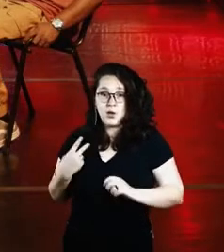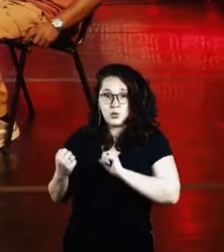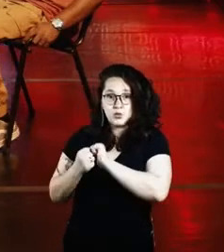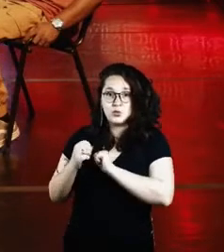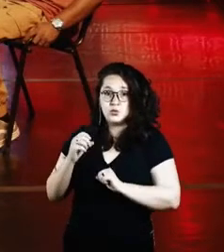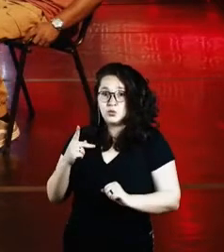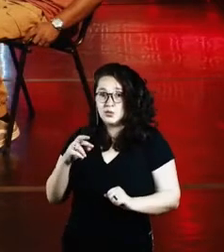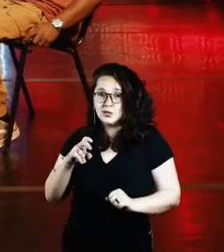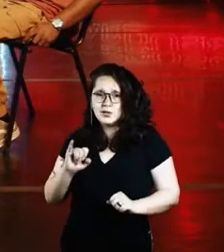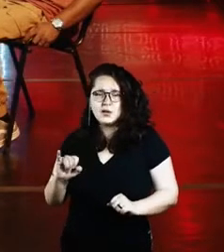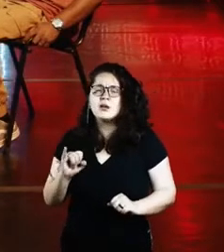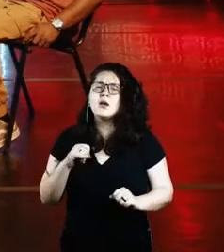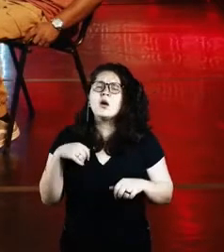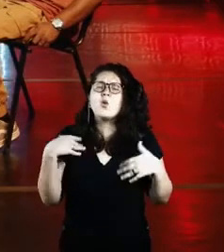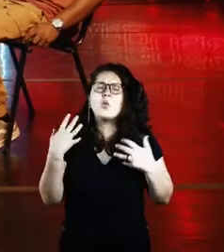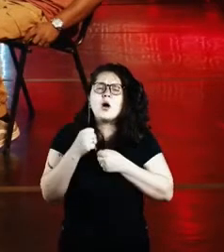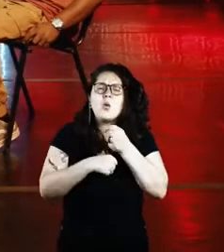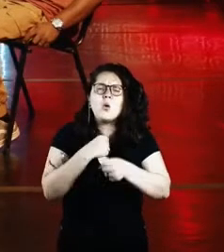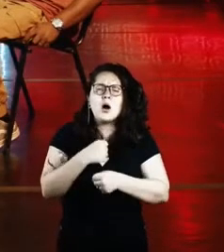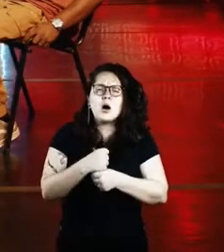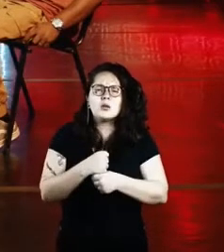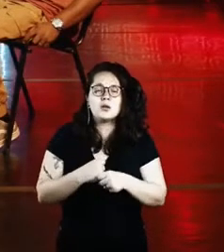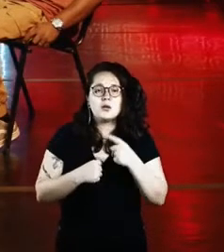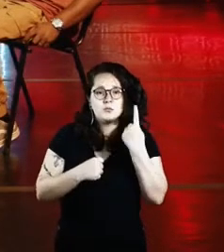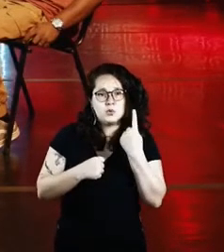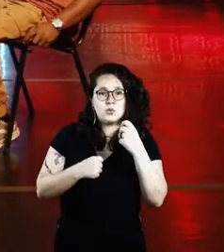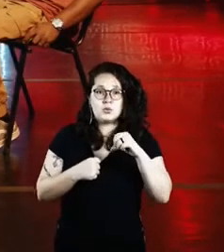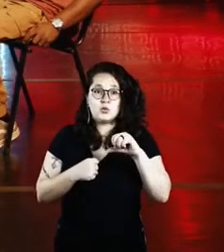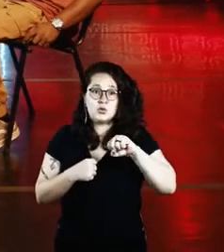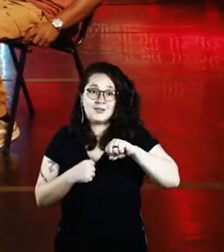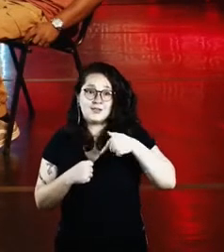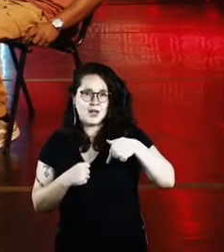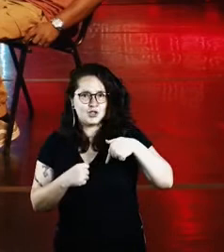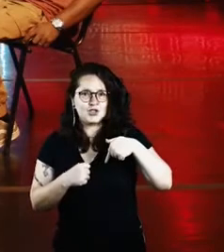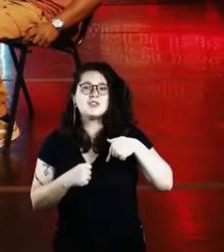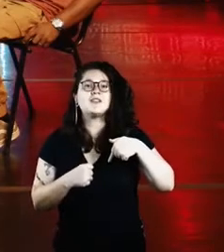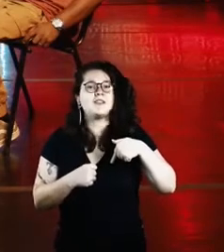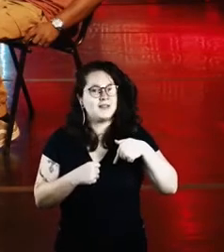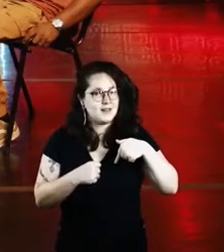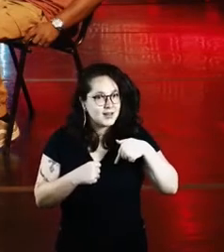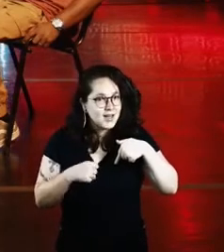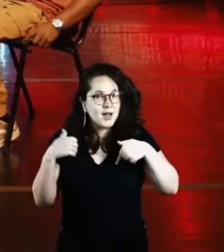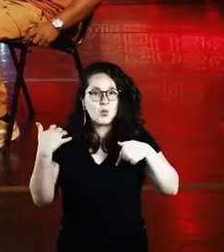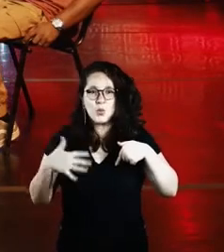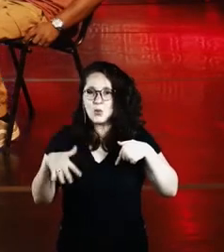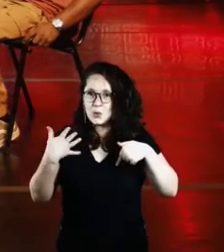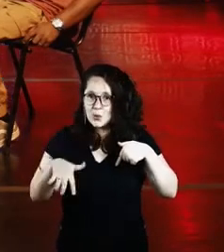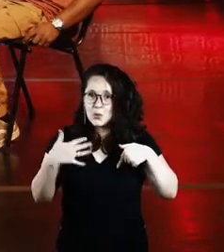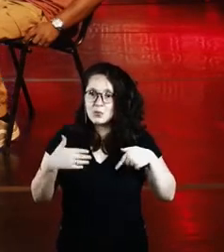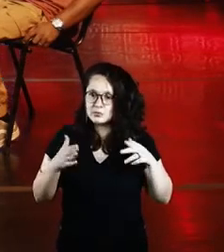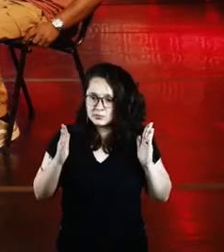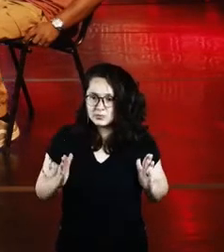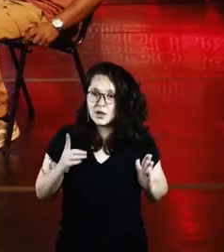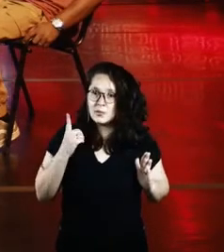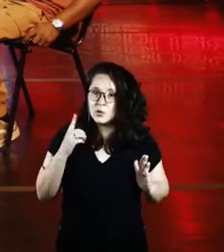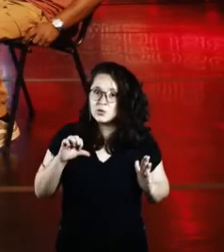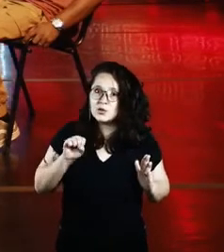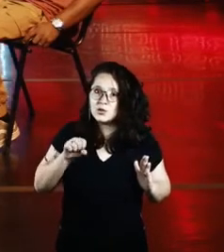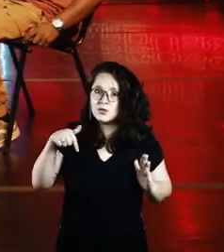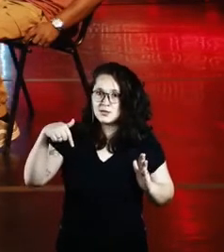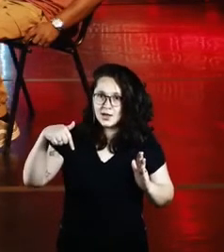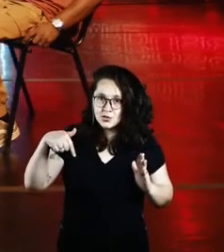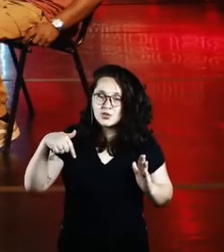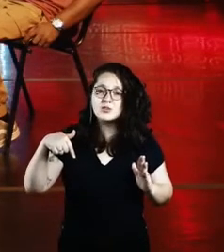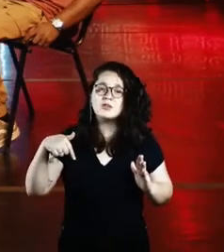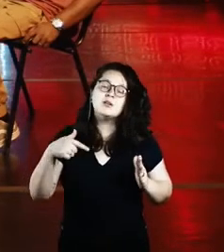tá? Que ano que era, gente? Isso aí, não, é 87, né? Caraca, entendeu? Mano. 87, né? Que é isso? 87, né? Que como